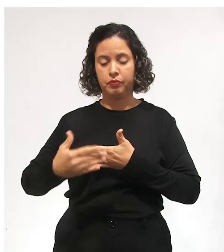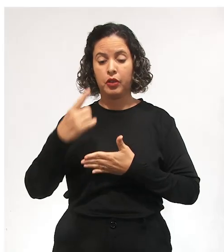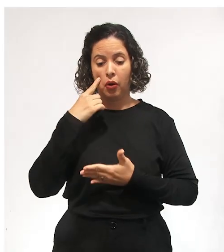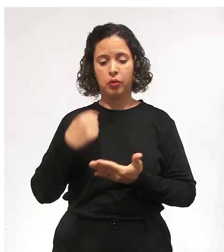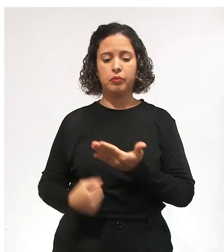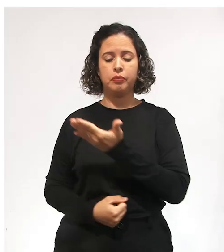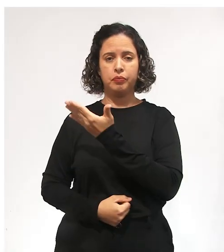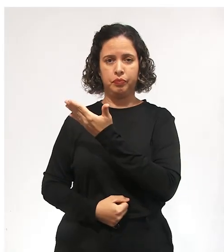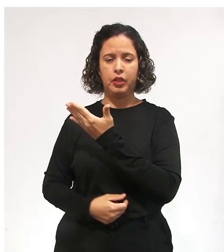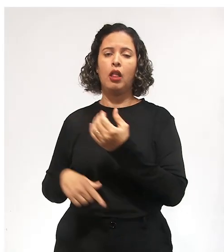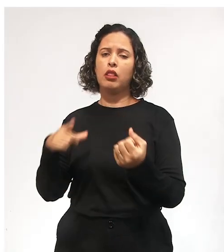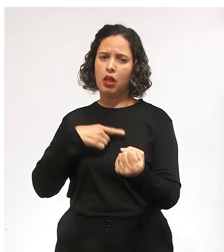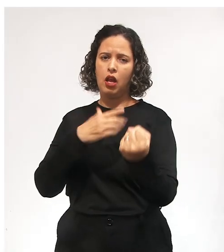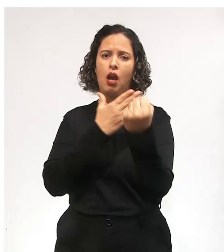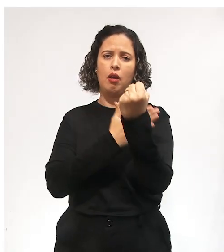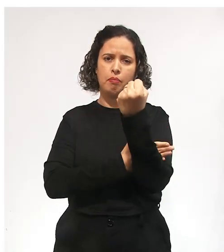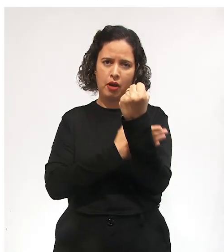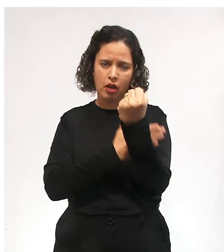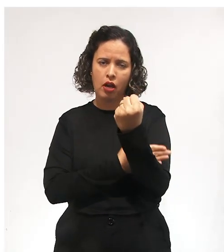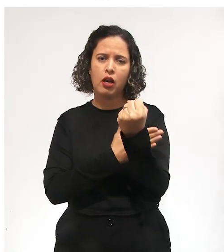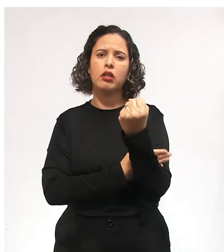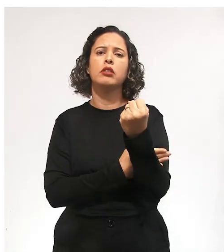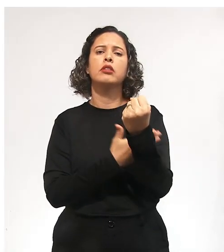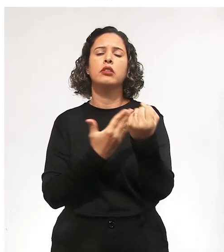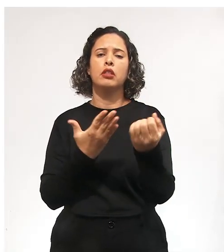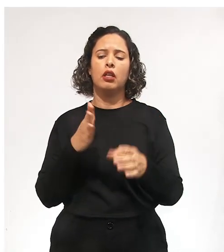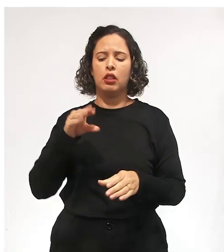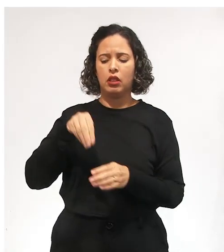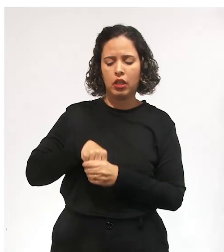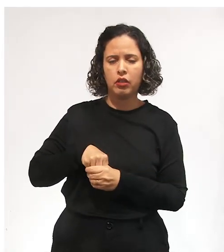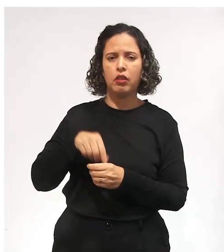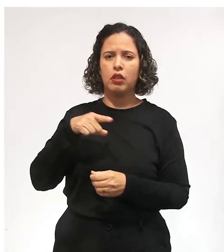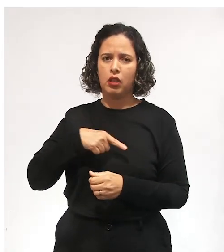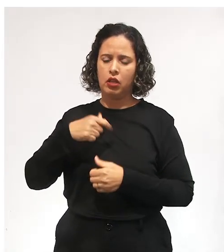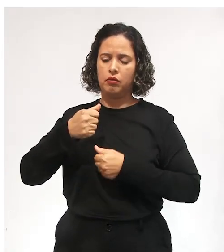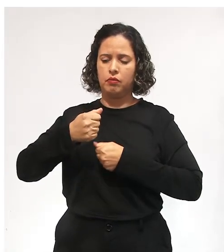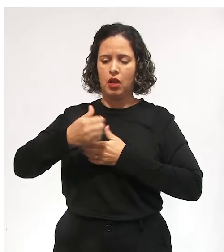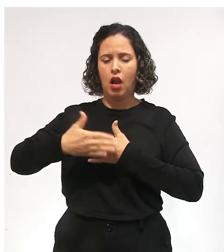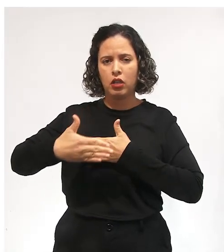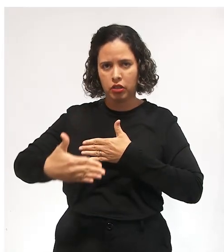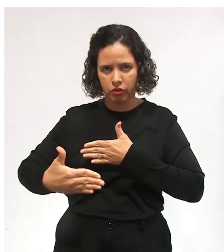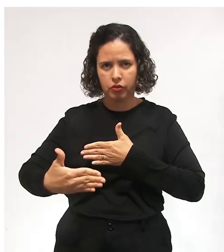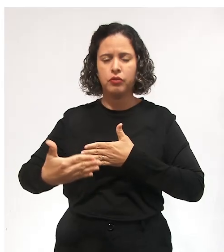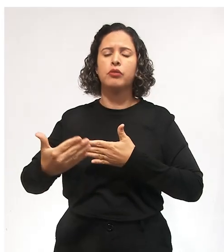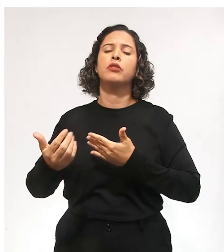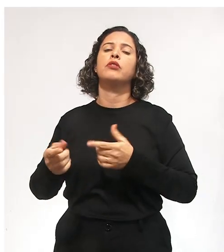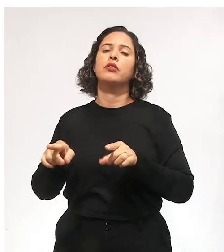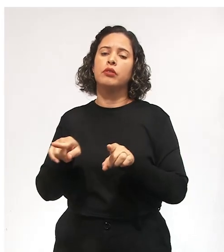gente tem as pastinhas, que dentro tem arquivos, né? Tem vários